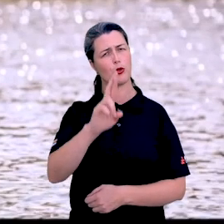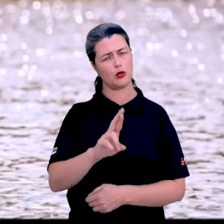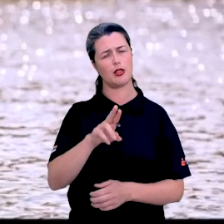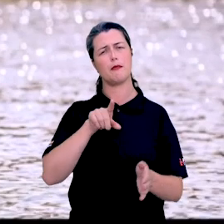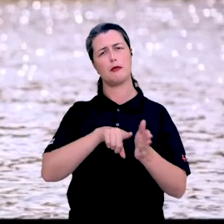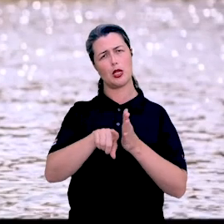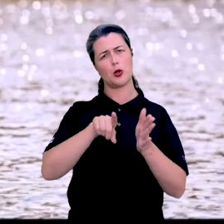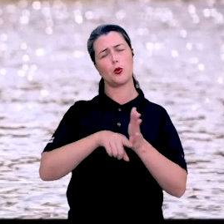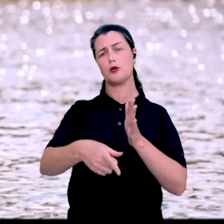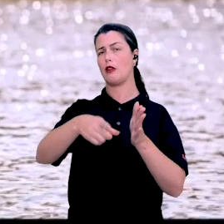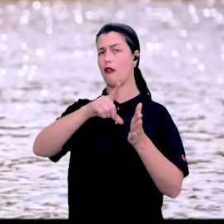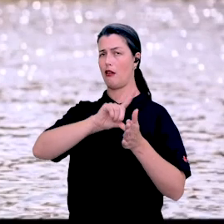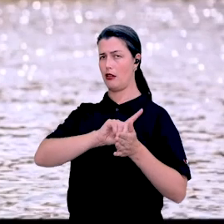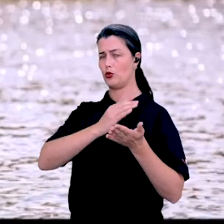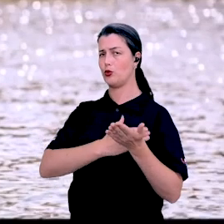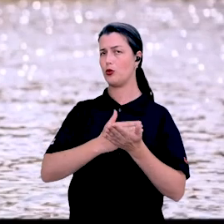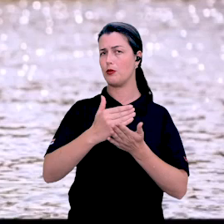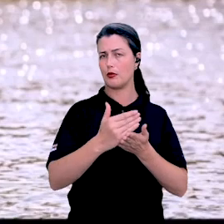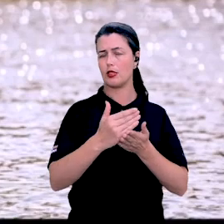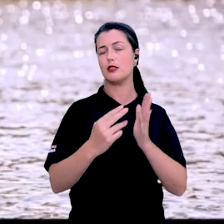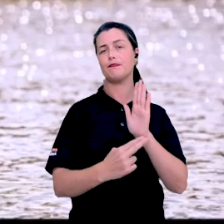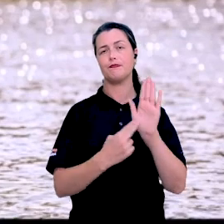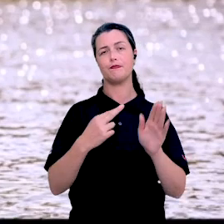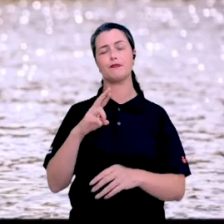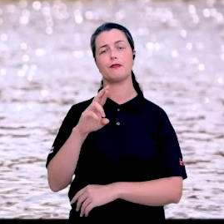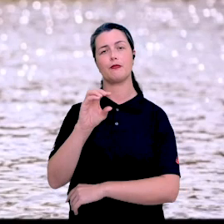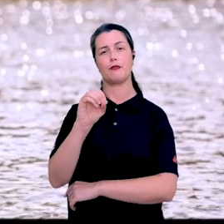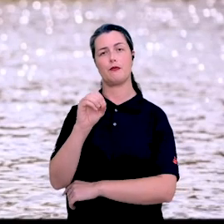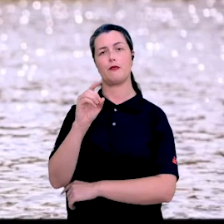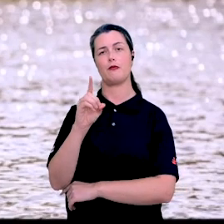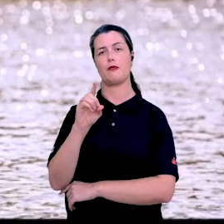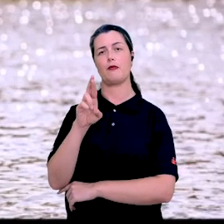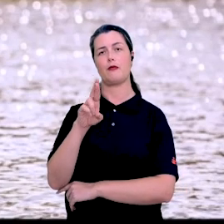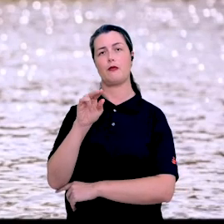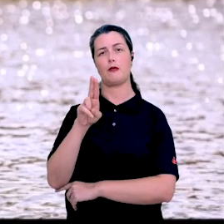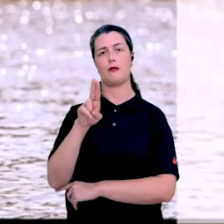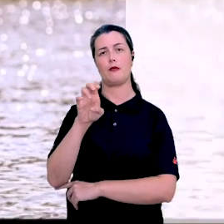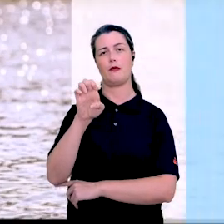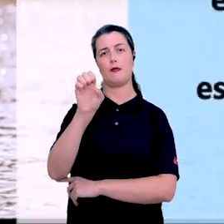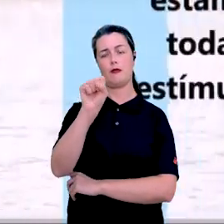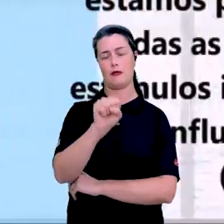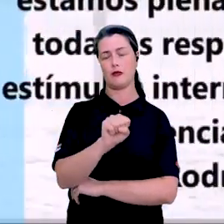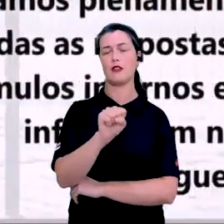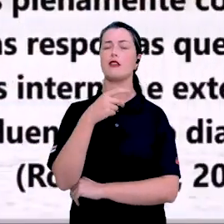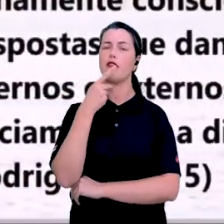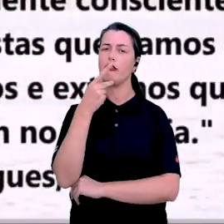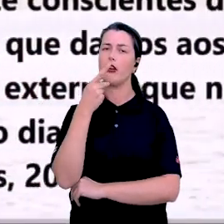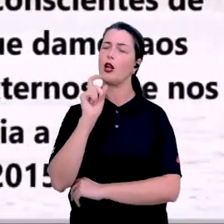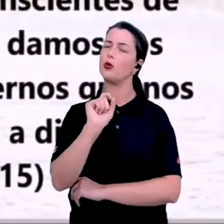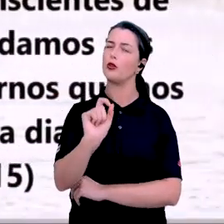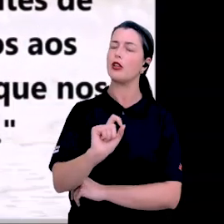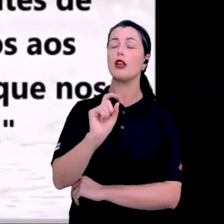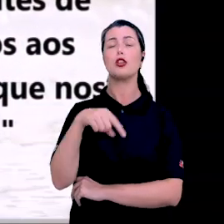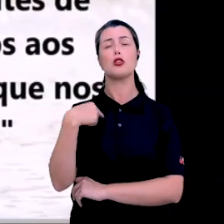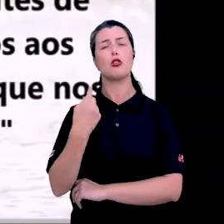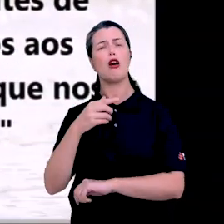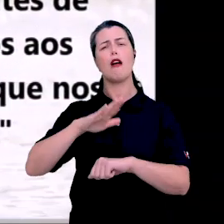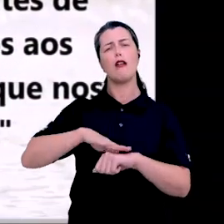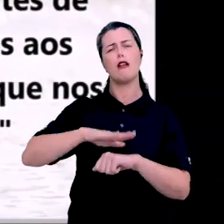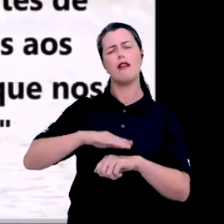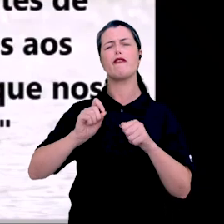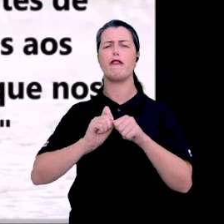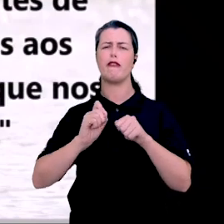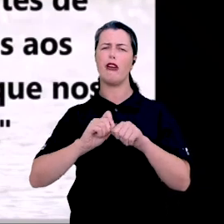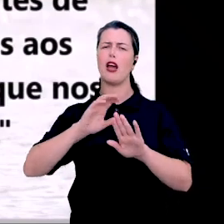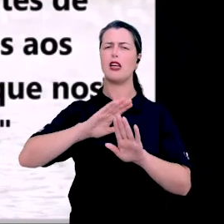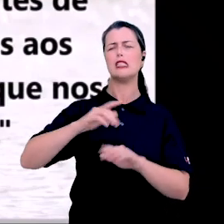E tentando responder às perguntas que fizemos inicialmente, Rodrigues nos diz: uma vez que uma parte significativa de